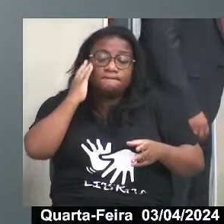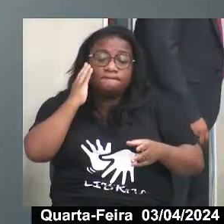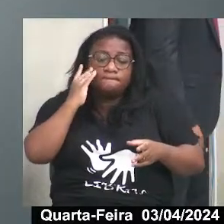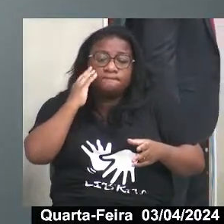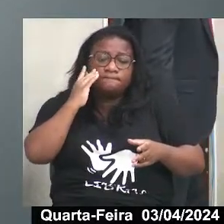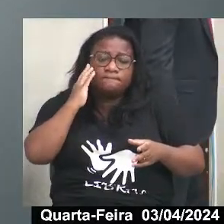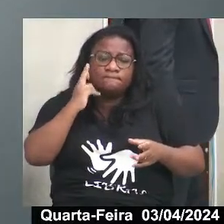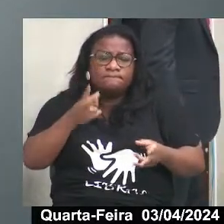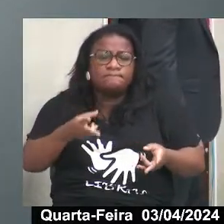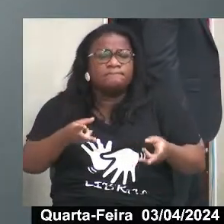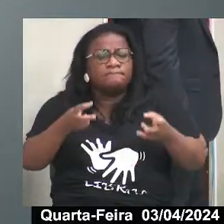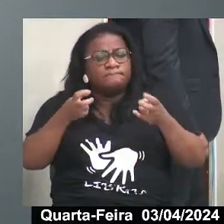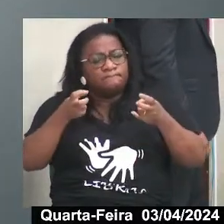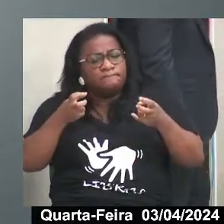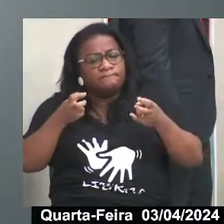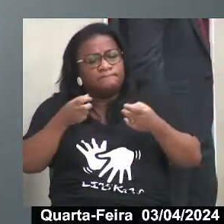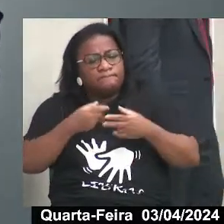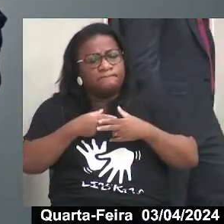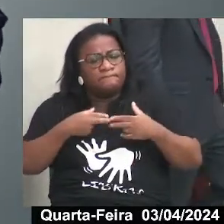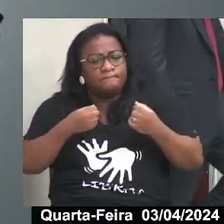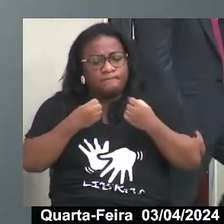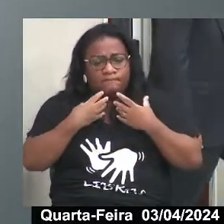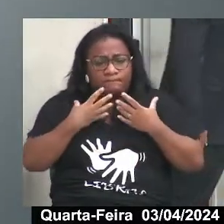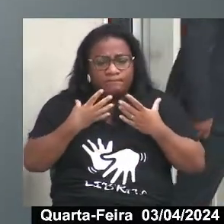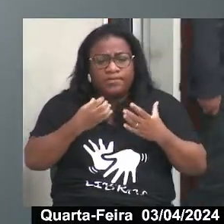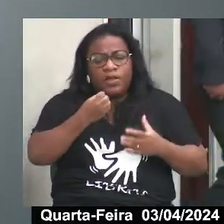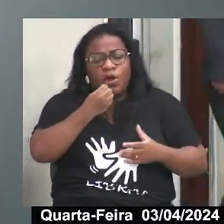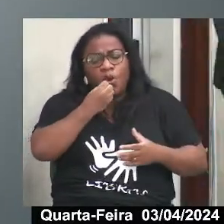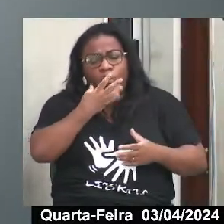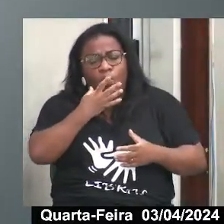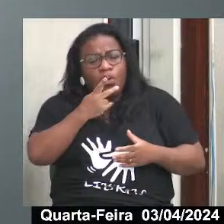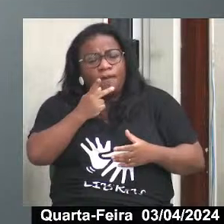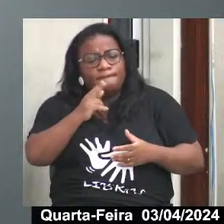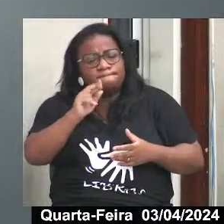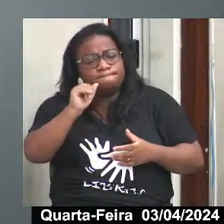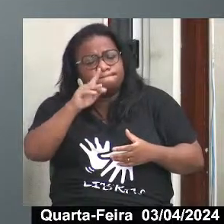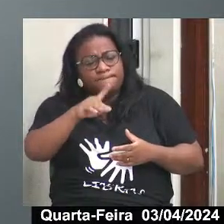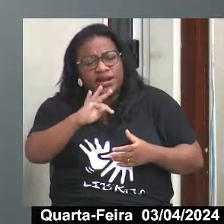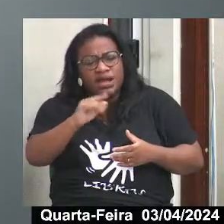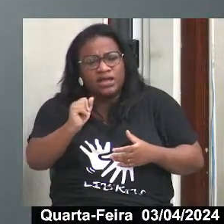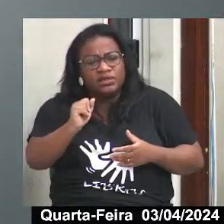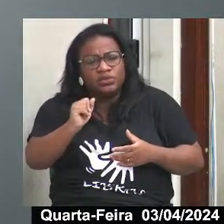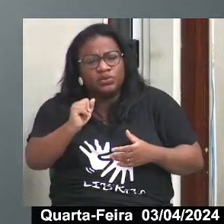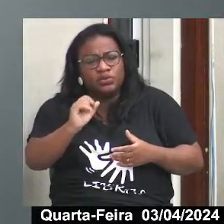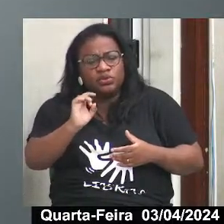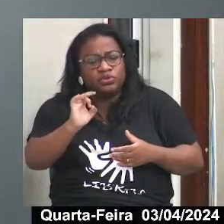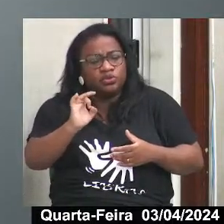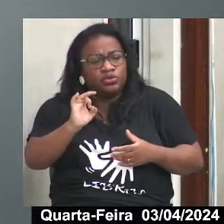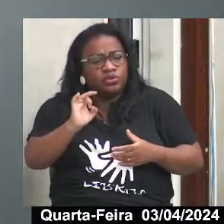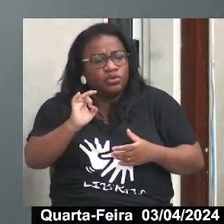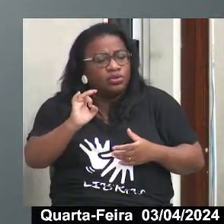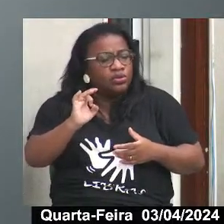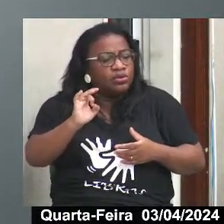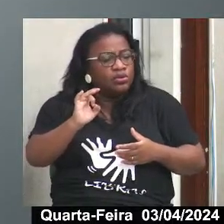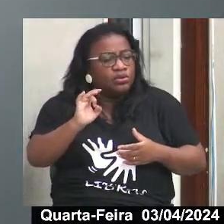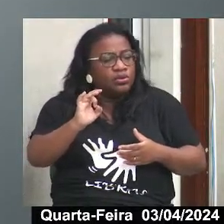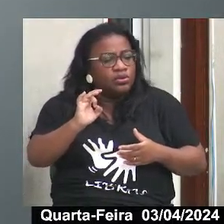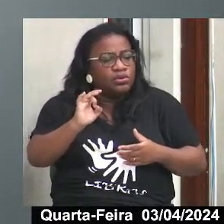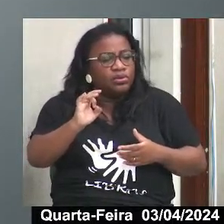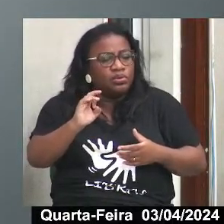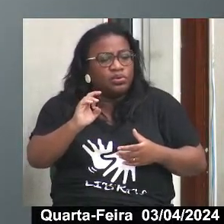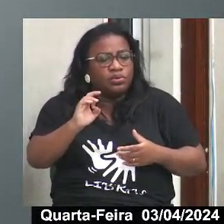quantas coisas boas vieram ali para aquela região. O Bom Prato é um deles. Hoje, com R$2,50 você